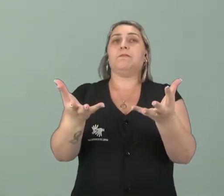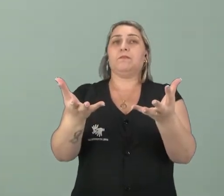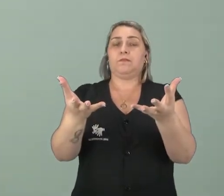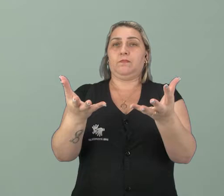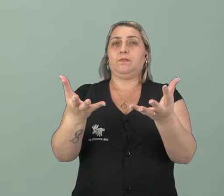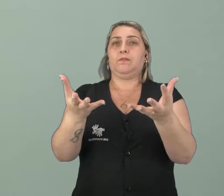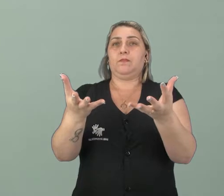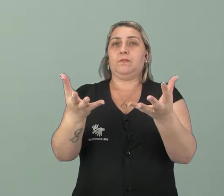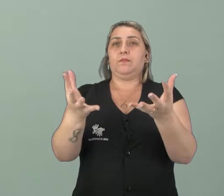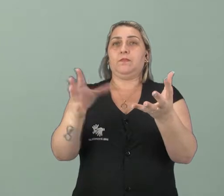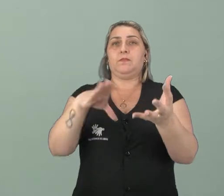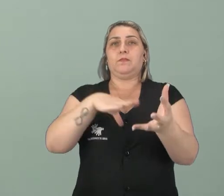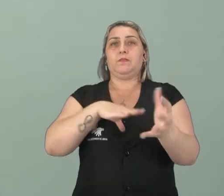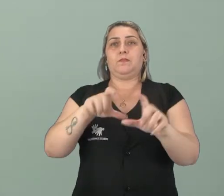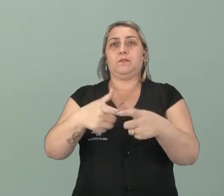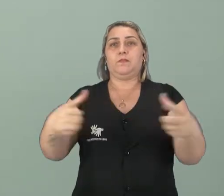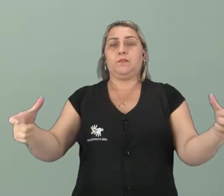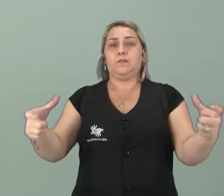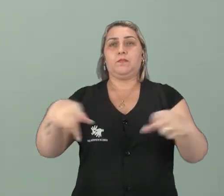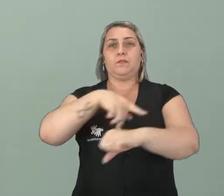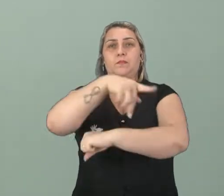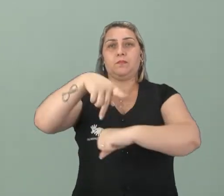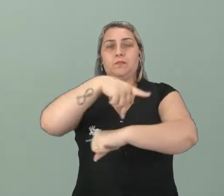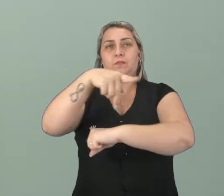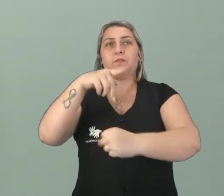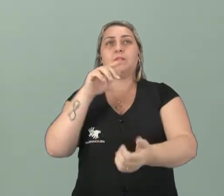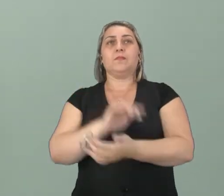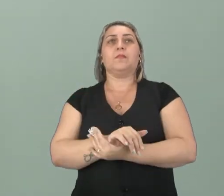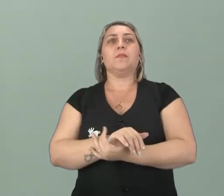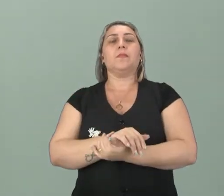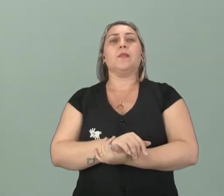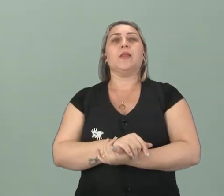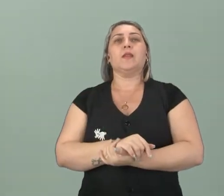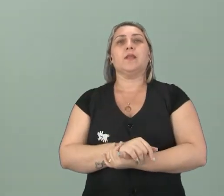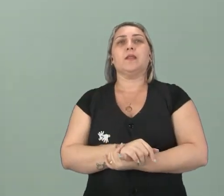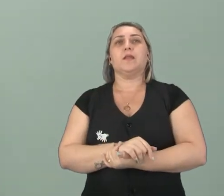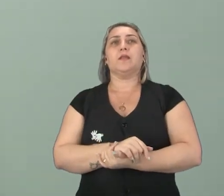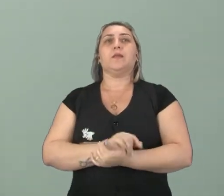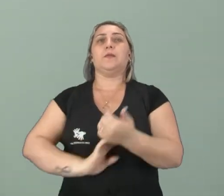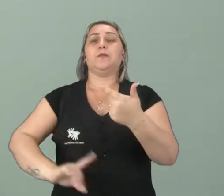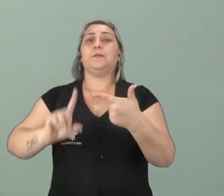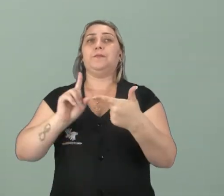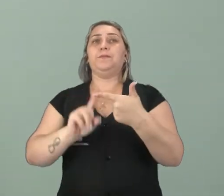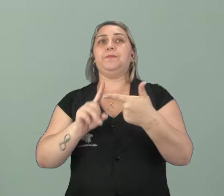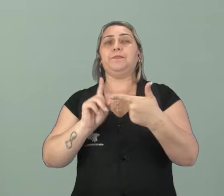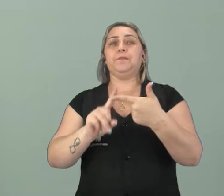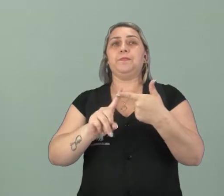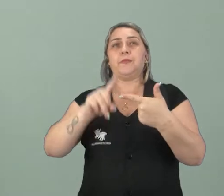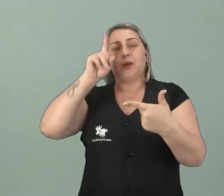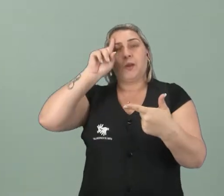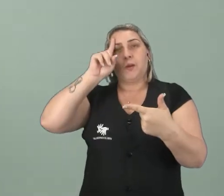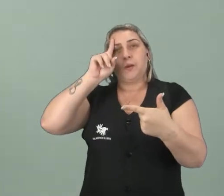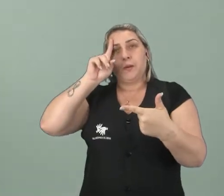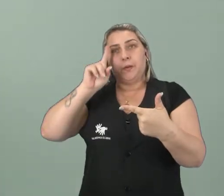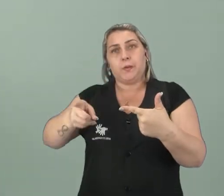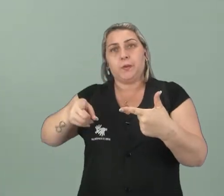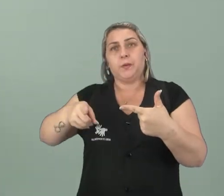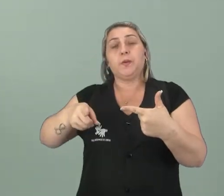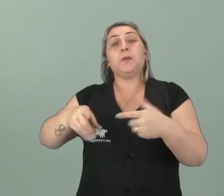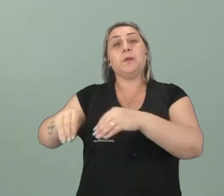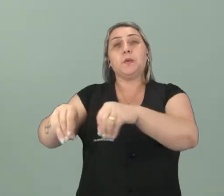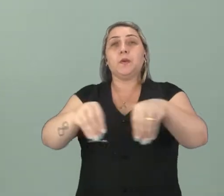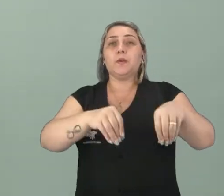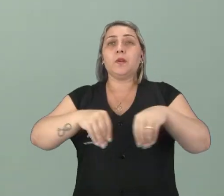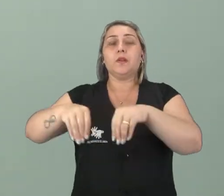o processo de urbanização desses países. Então a industrialização é um desses fatores. O outro, a